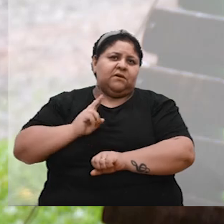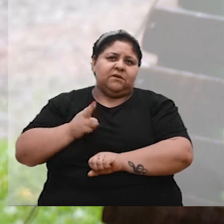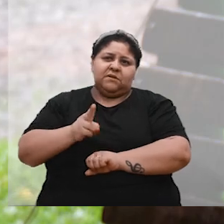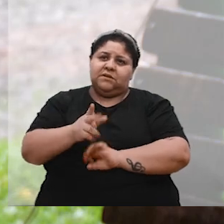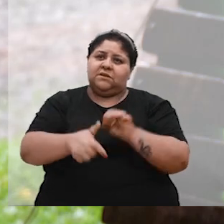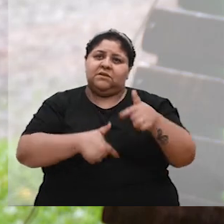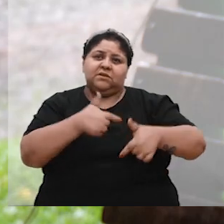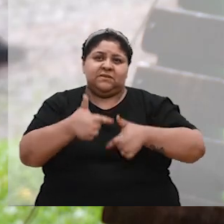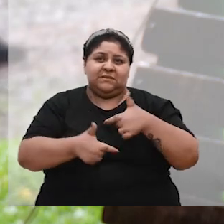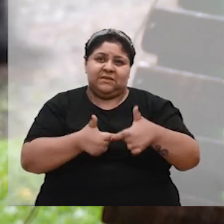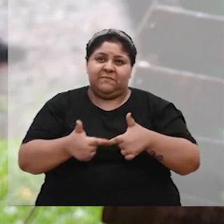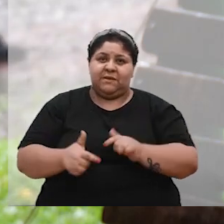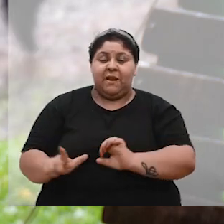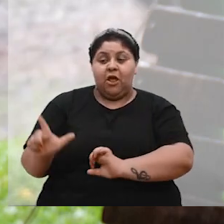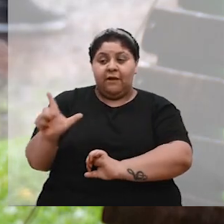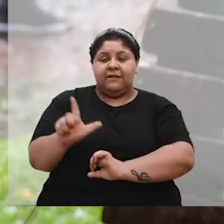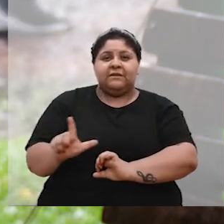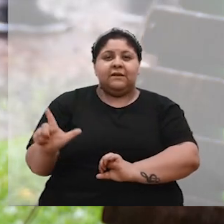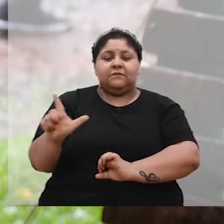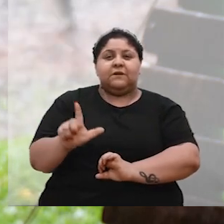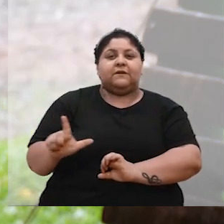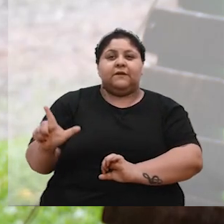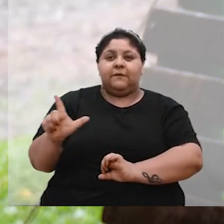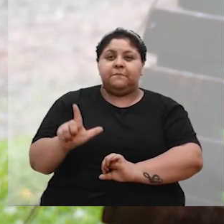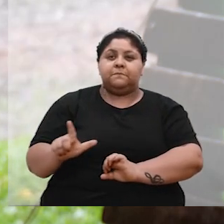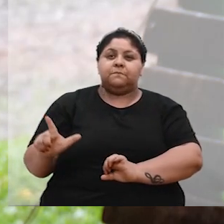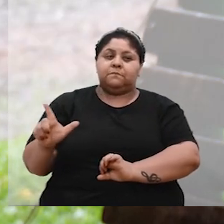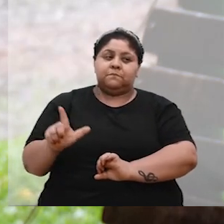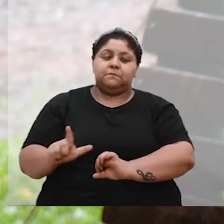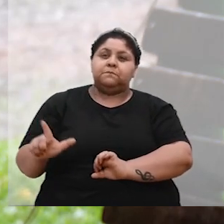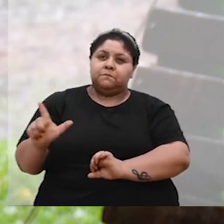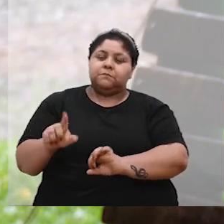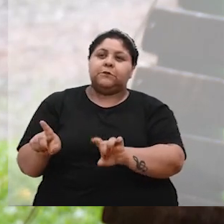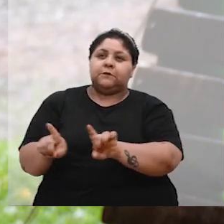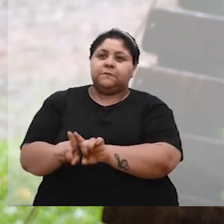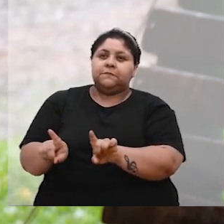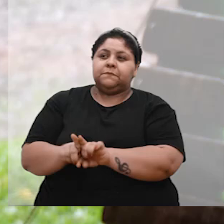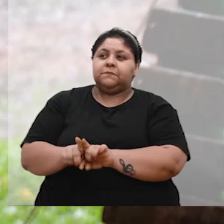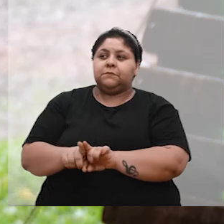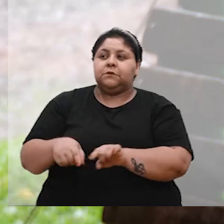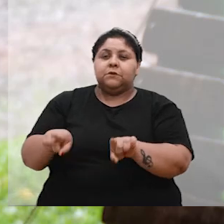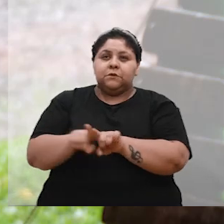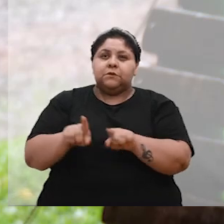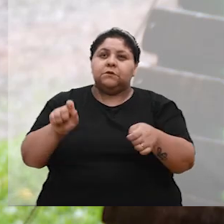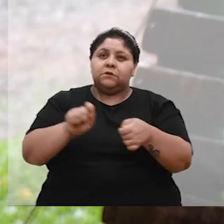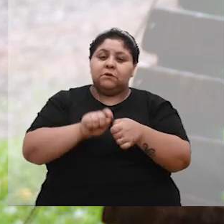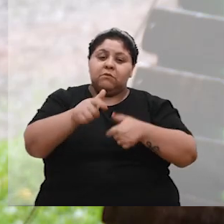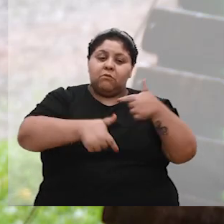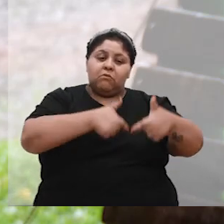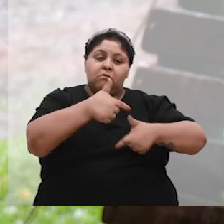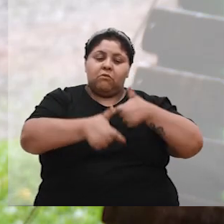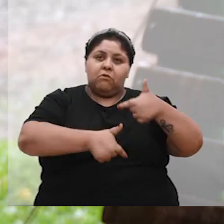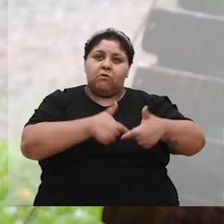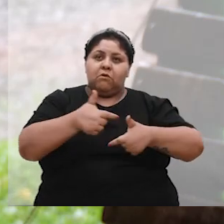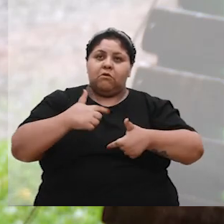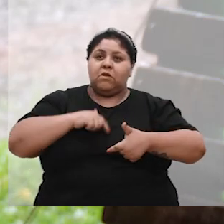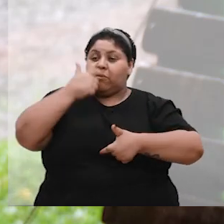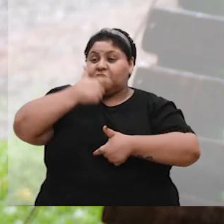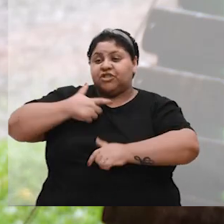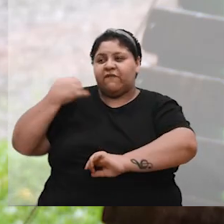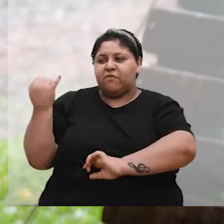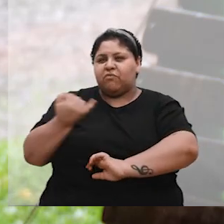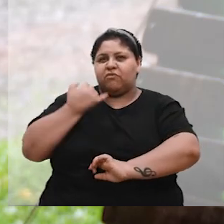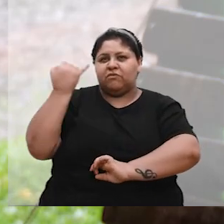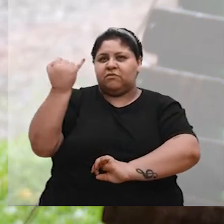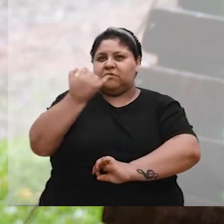trabalhei com literatura, com teoria da literatura, e também fiz um trabalho que eu considerava importante,